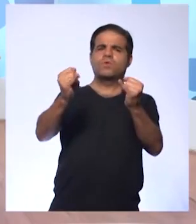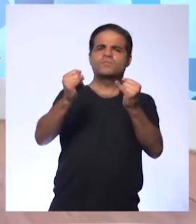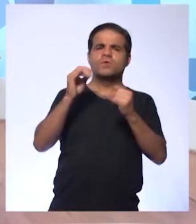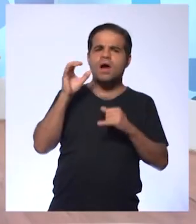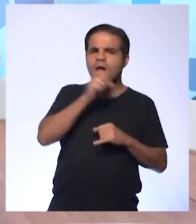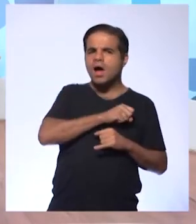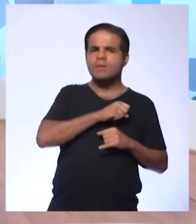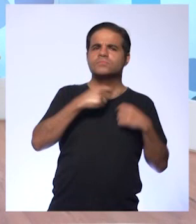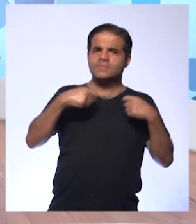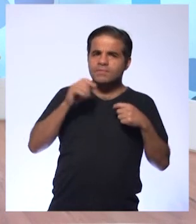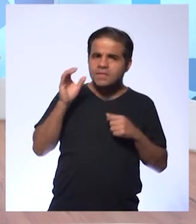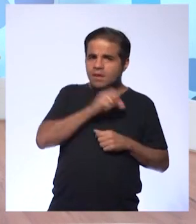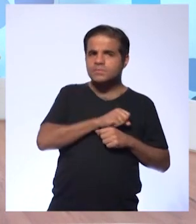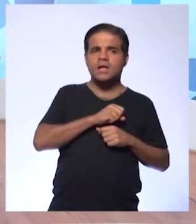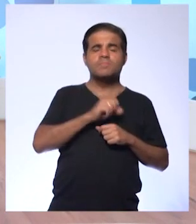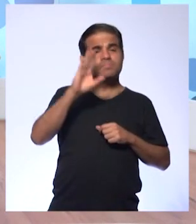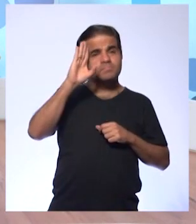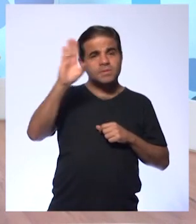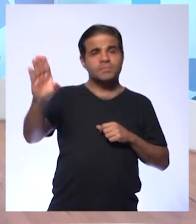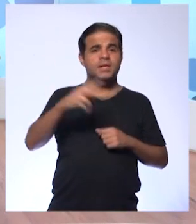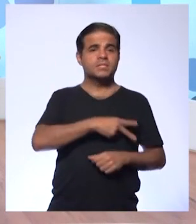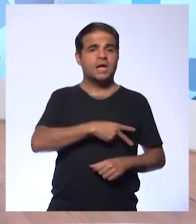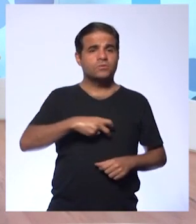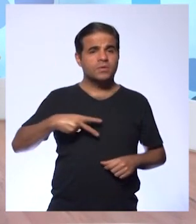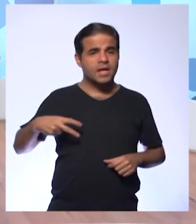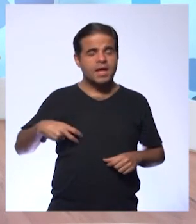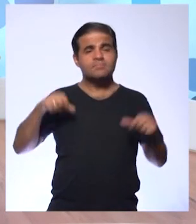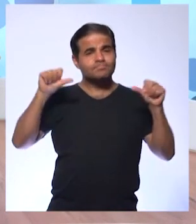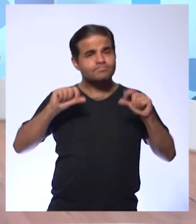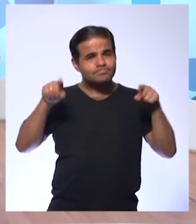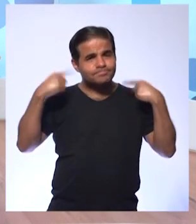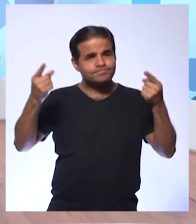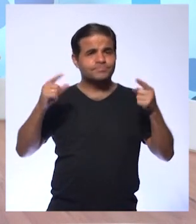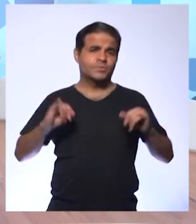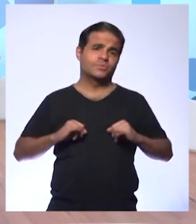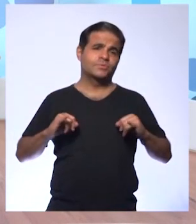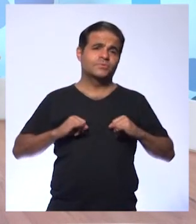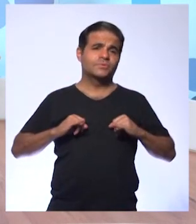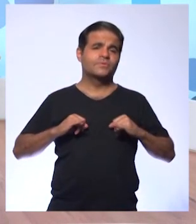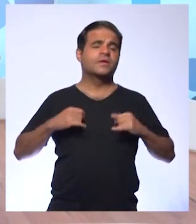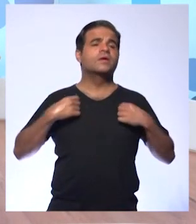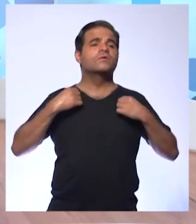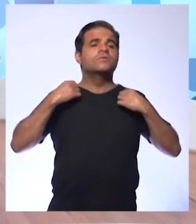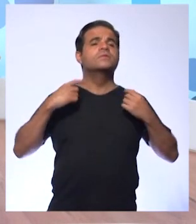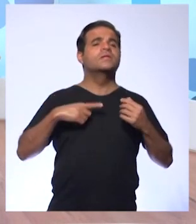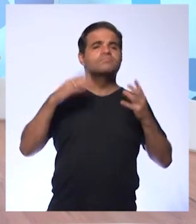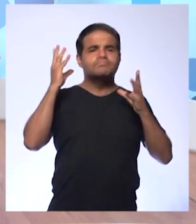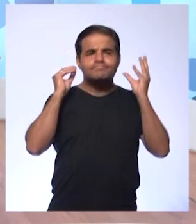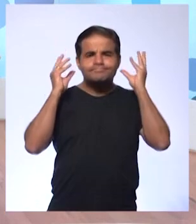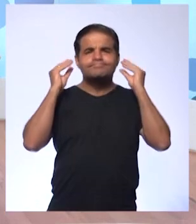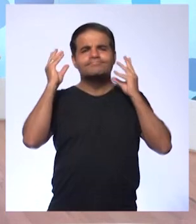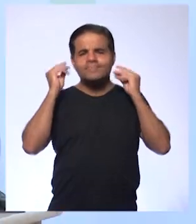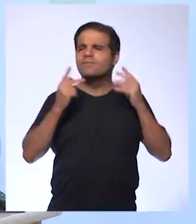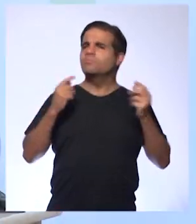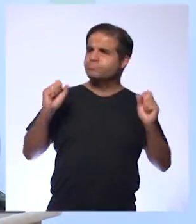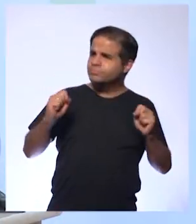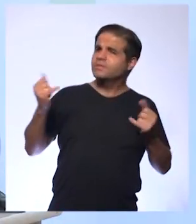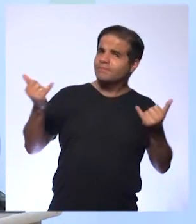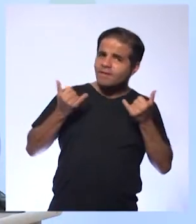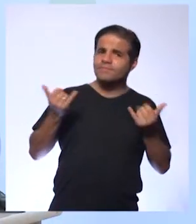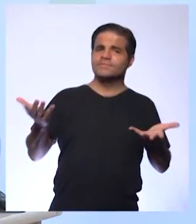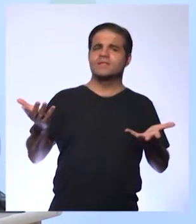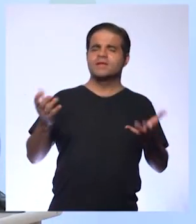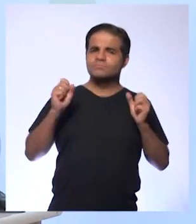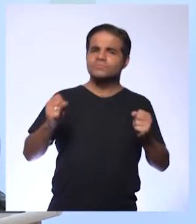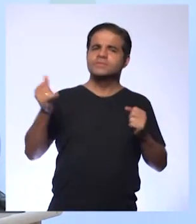esses países, principalmente a Indonésia, que sofreu com essa situação. Então, teve lá, né, alguns sussurros, dizendo, pô, podia ter avisado. Porque, de